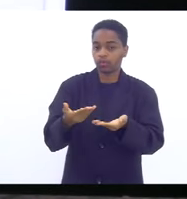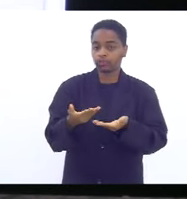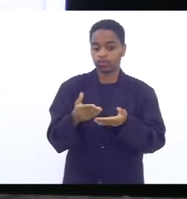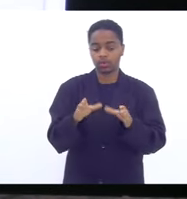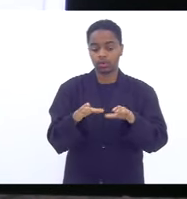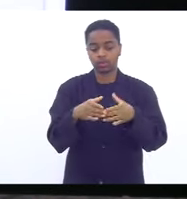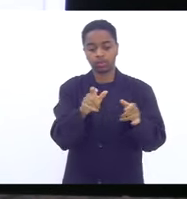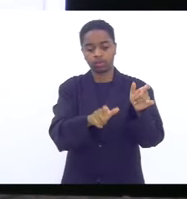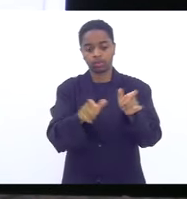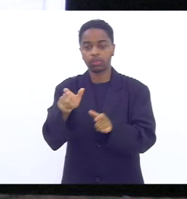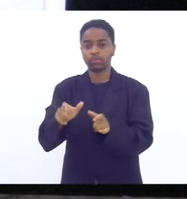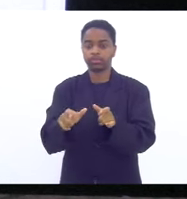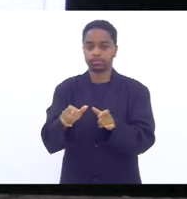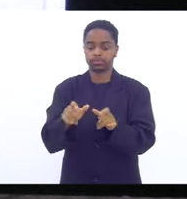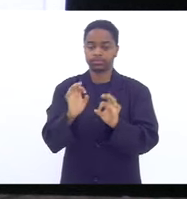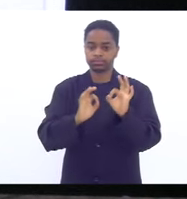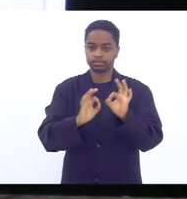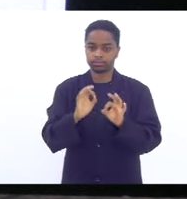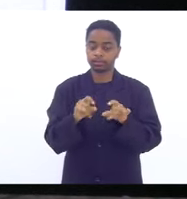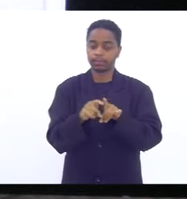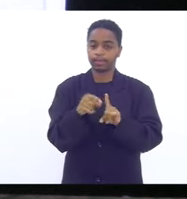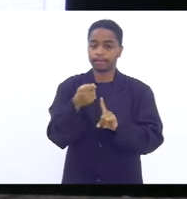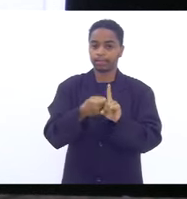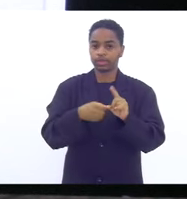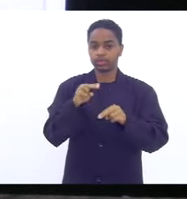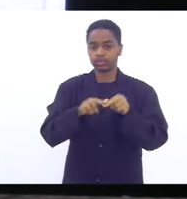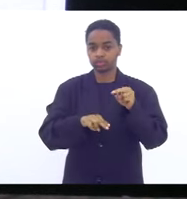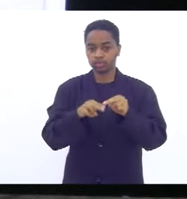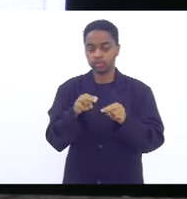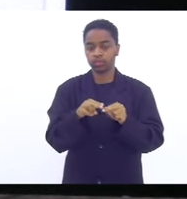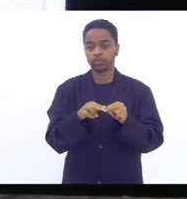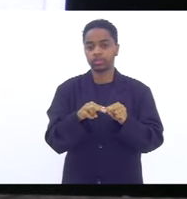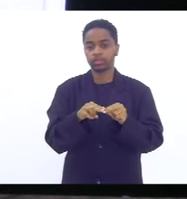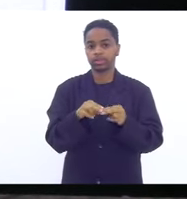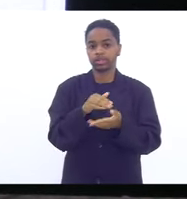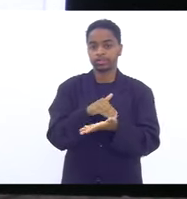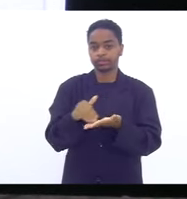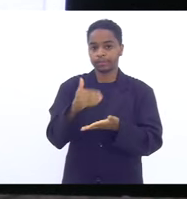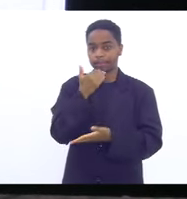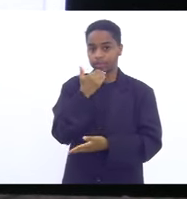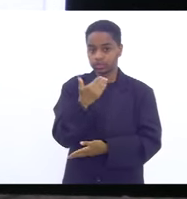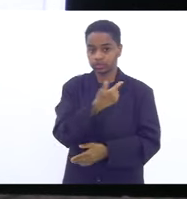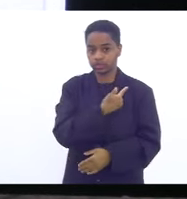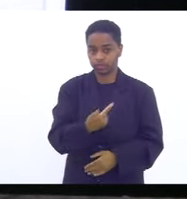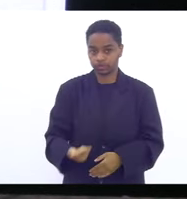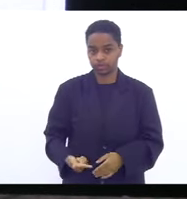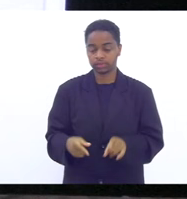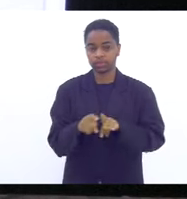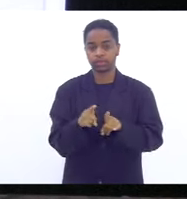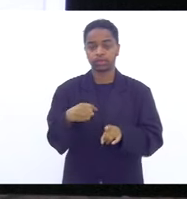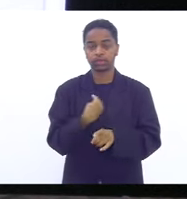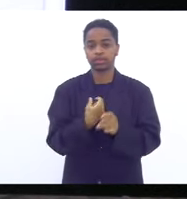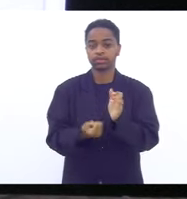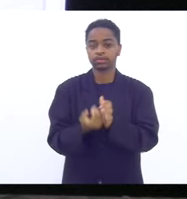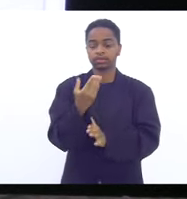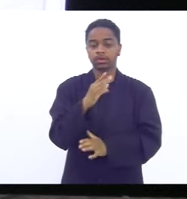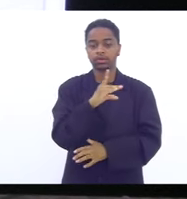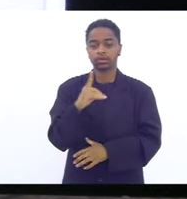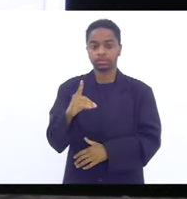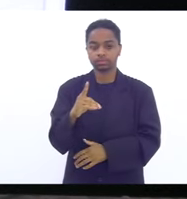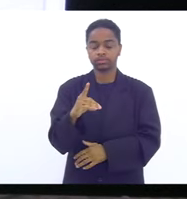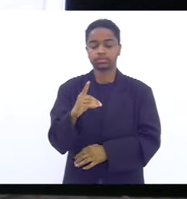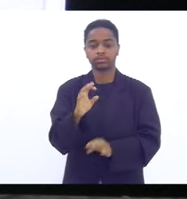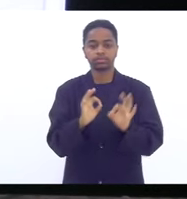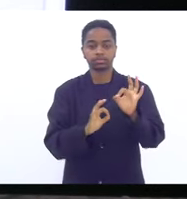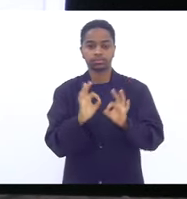E, no mês de junho, o secretário pediu ao governador e nós criamos uma coordenadoria de gerenciamento